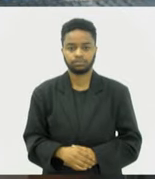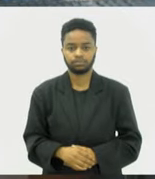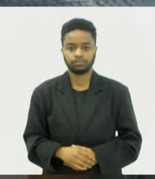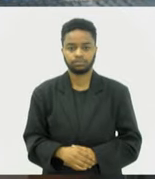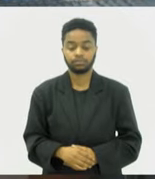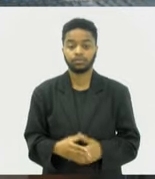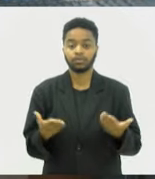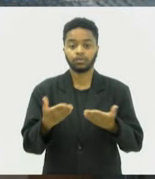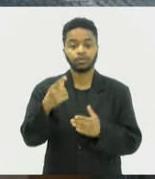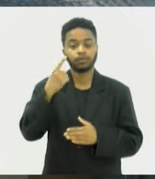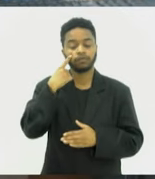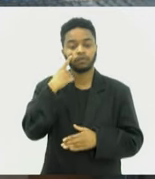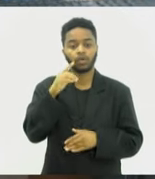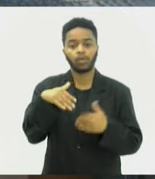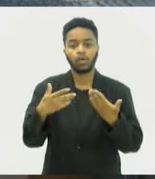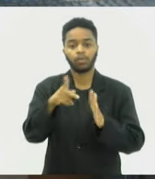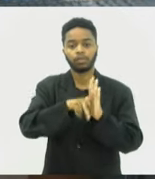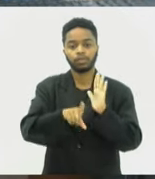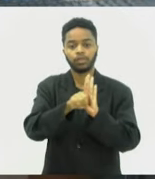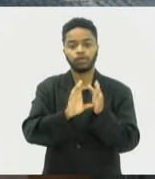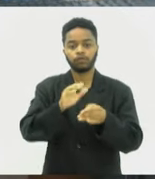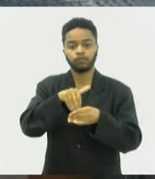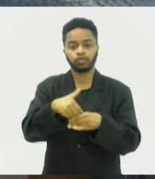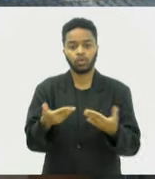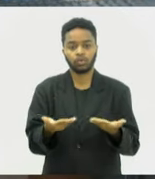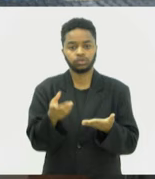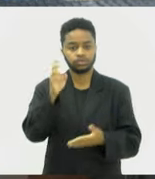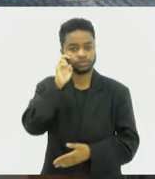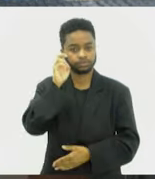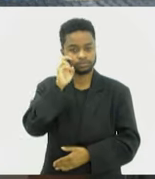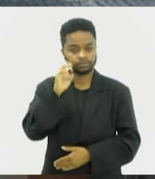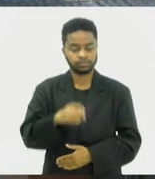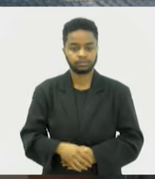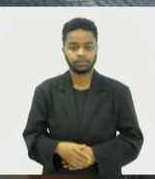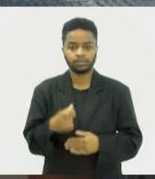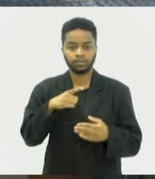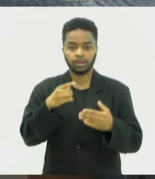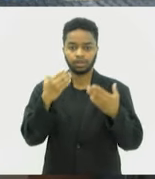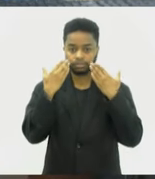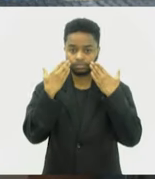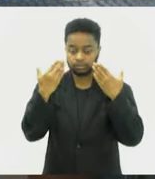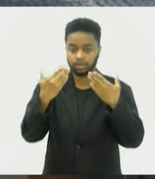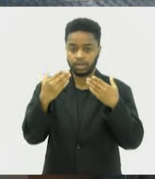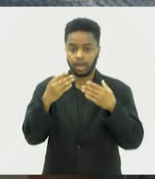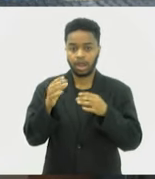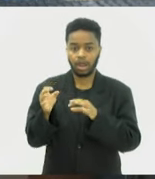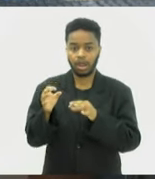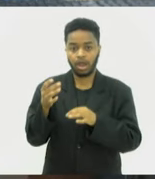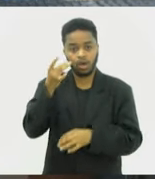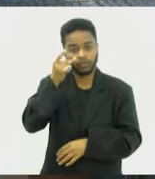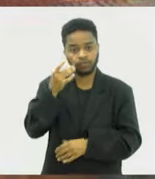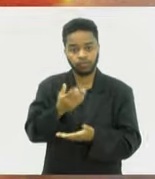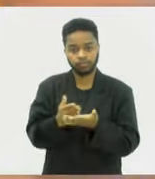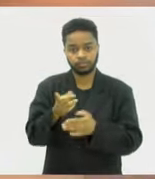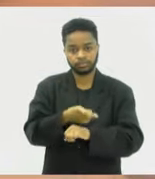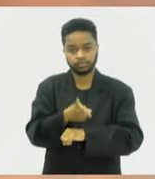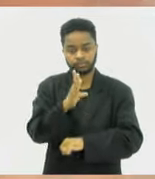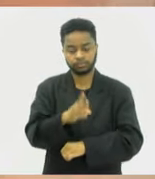Veja agora os projetos que serão votados nesta quinta no plenário, com transmissão ao vivo da TV Alerj a partir das 15h.